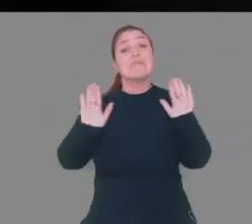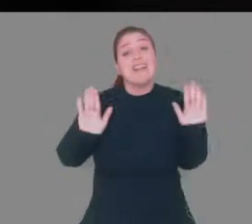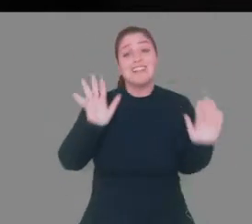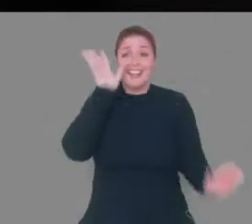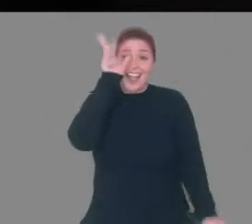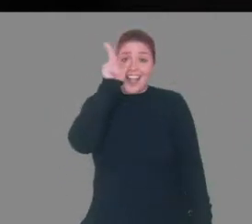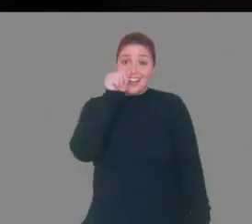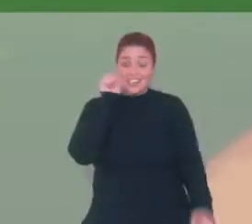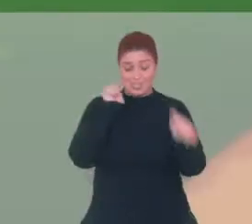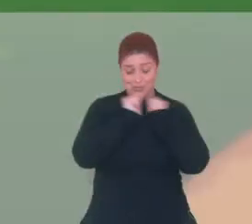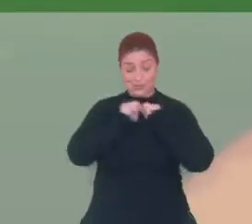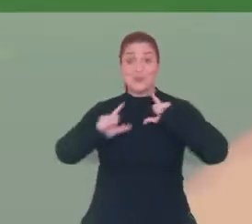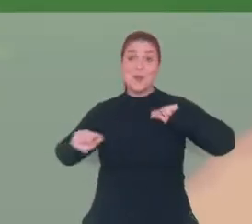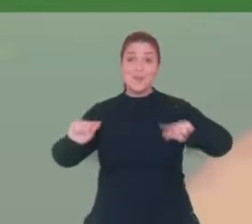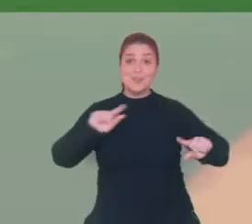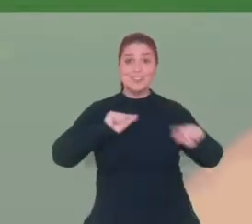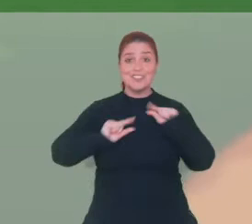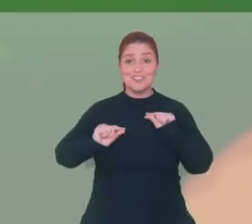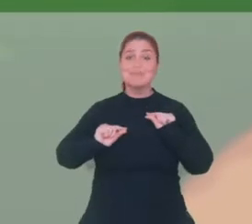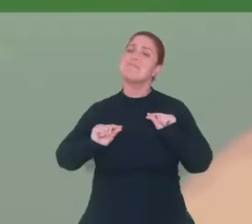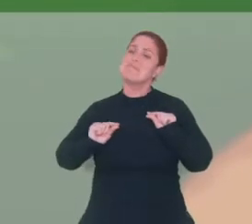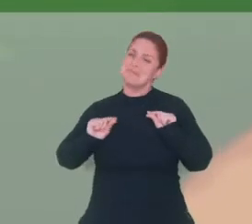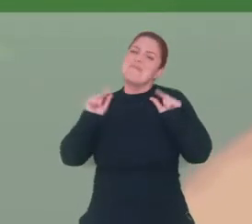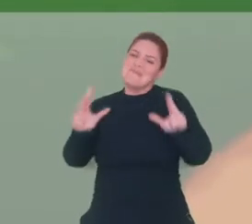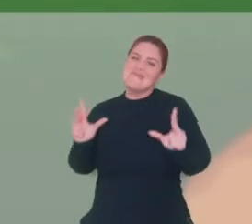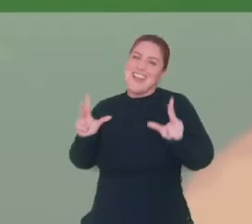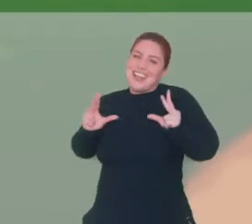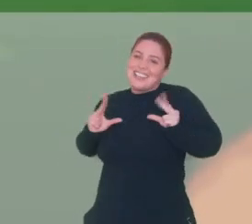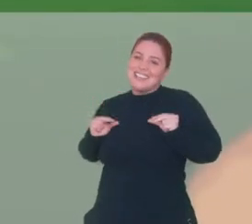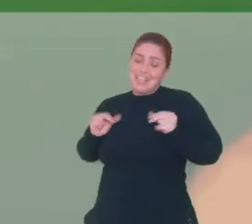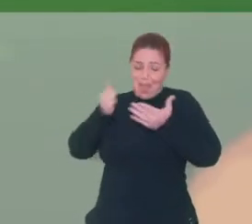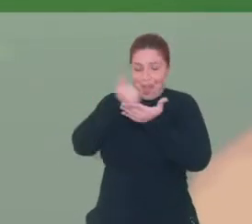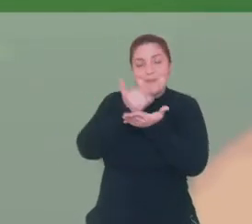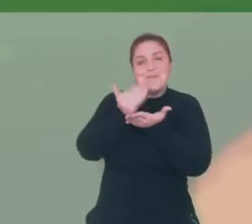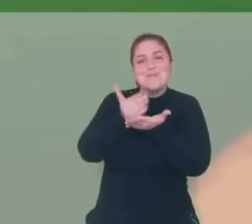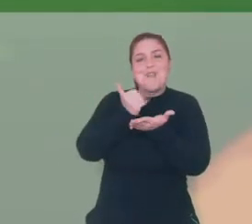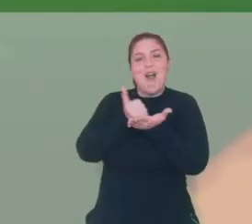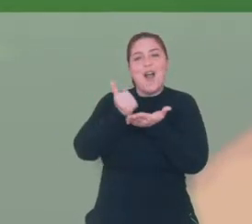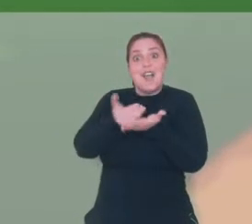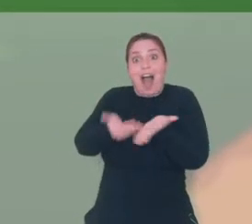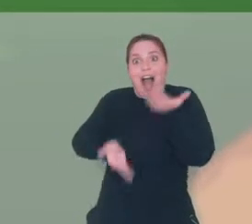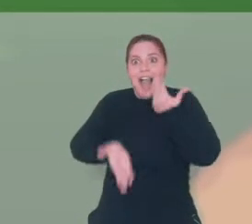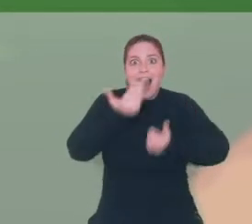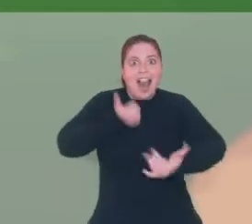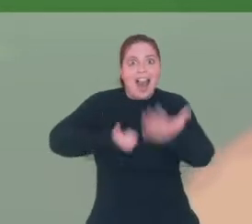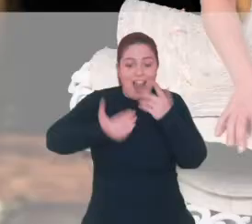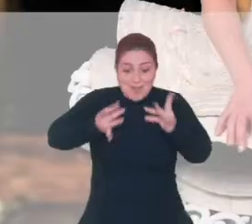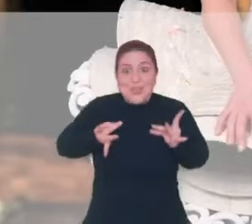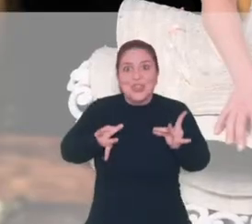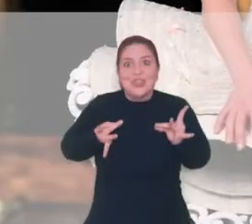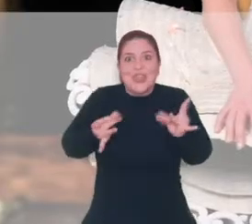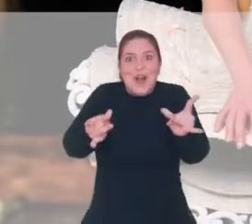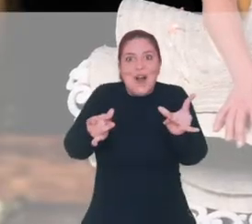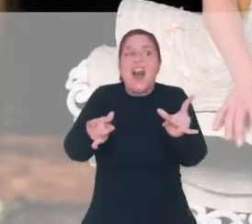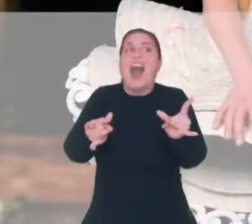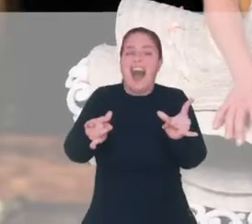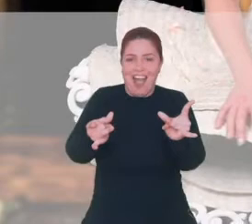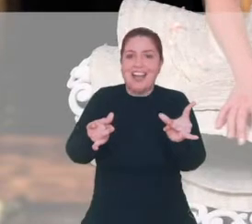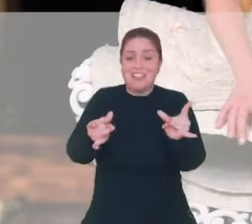galinha e os pintinhos merecidamente comeram o bolo todinho. E